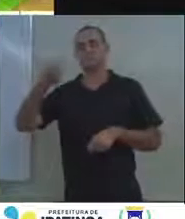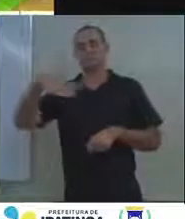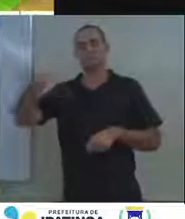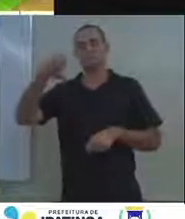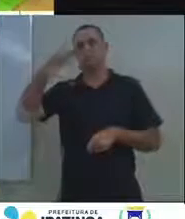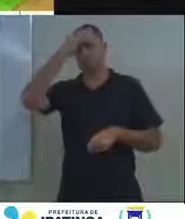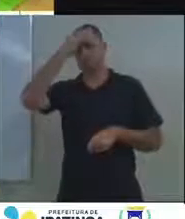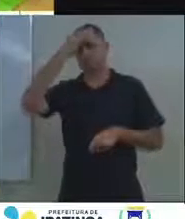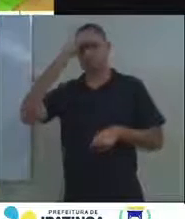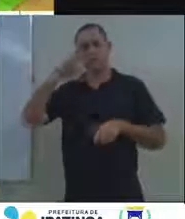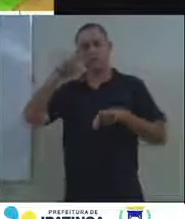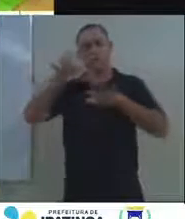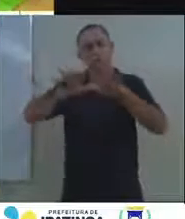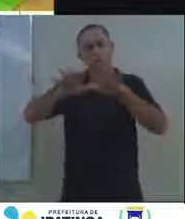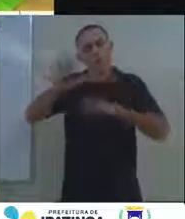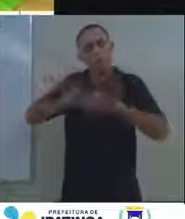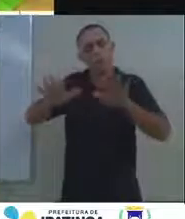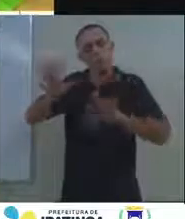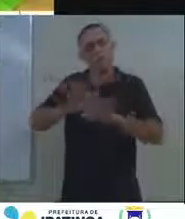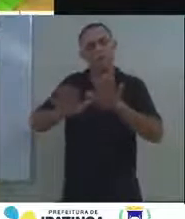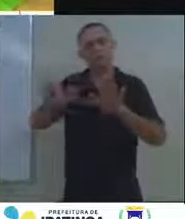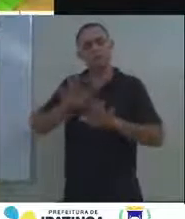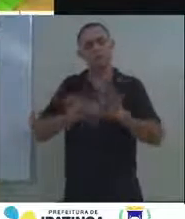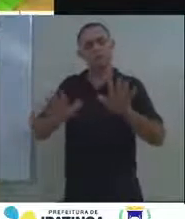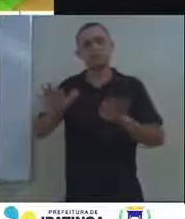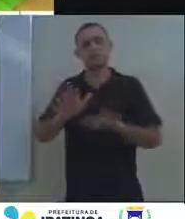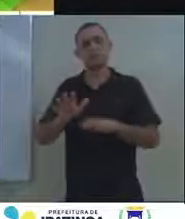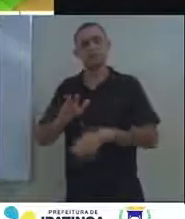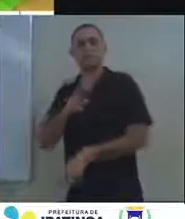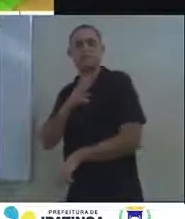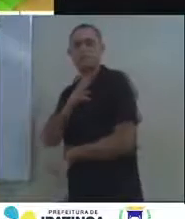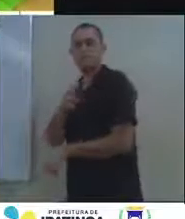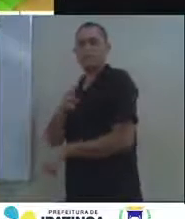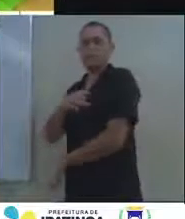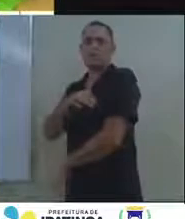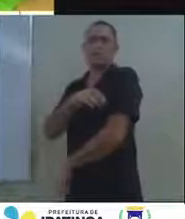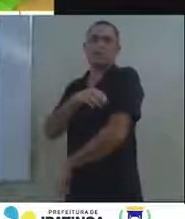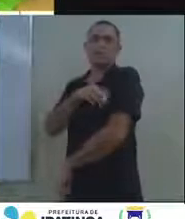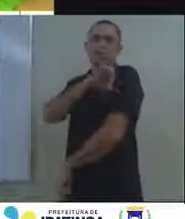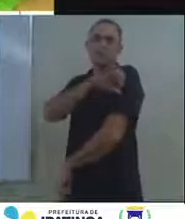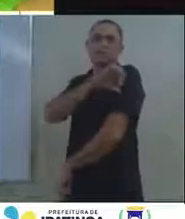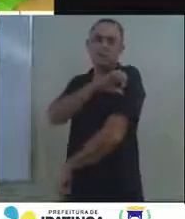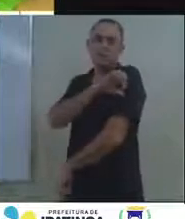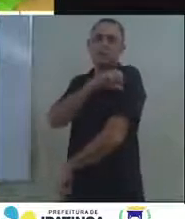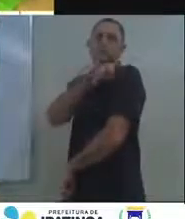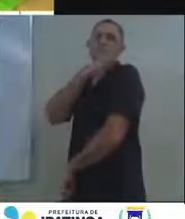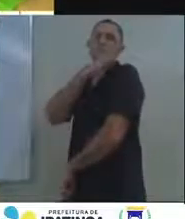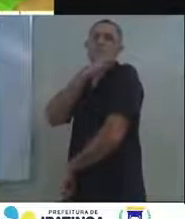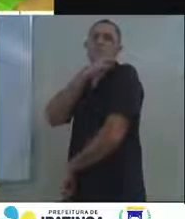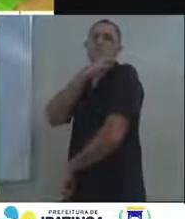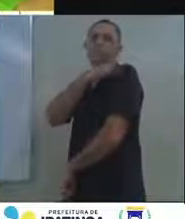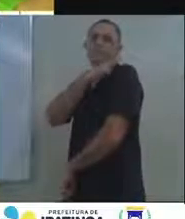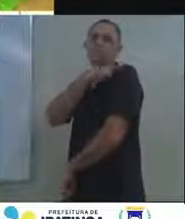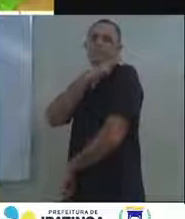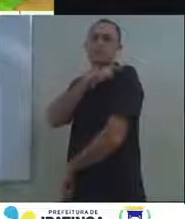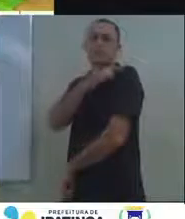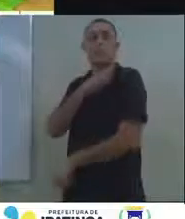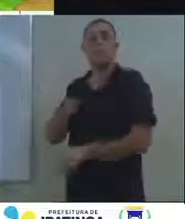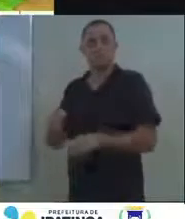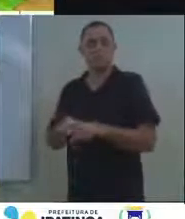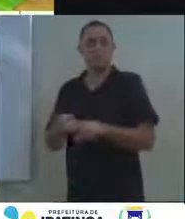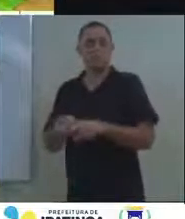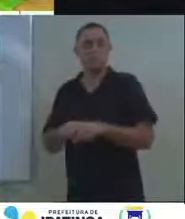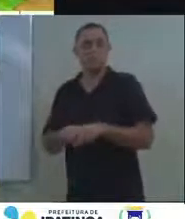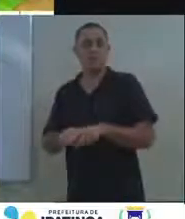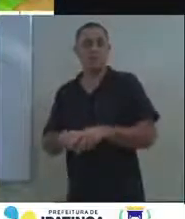com alunos mais velhos do ensino médio, ensino fundamental, ensino médio, quanto no ensino infantil, né? No